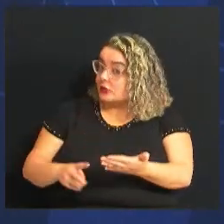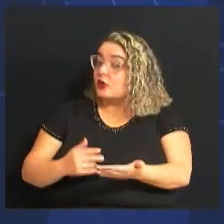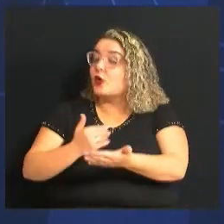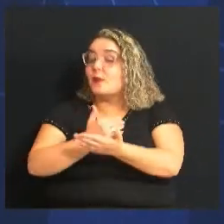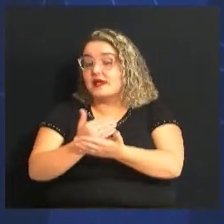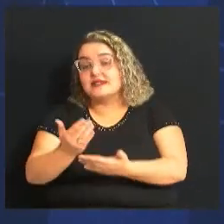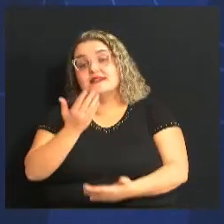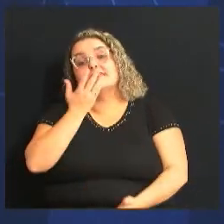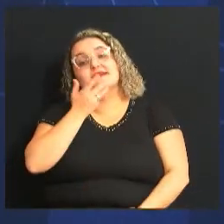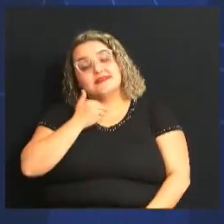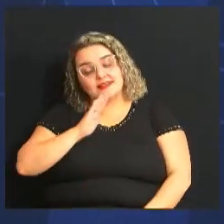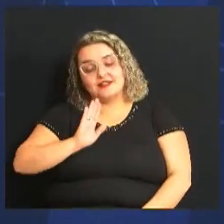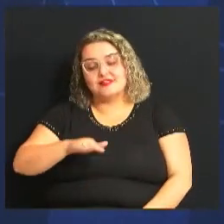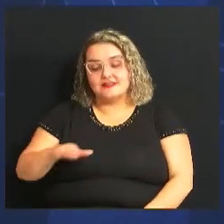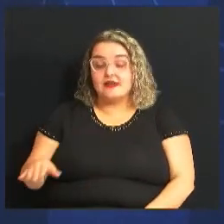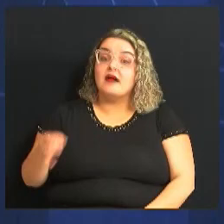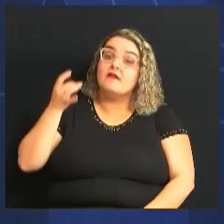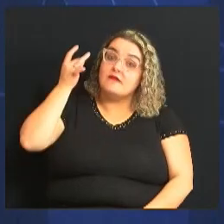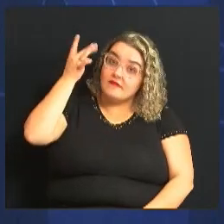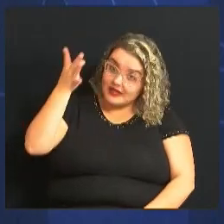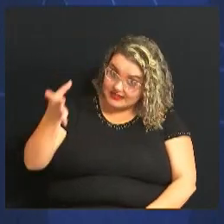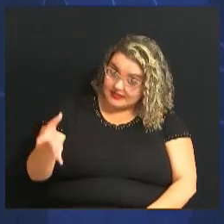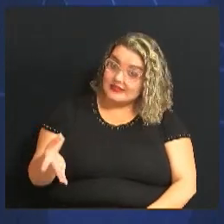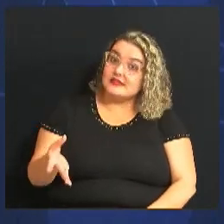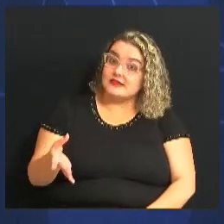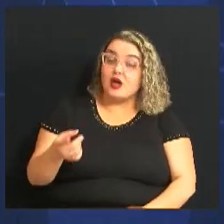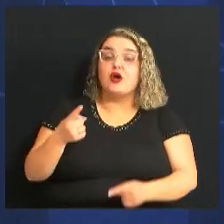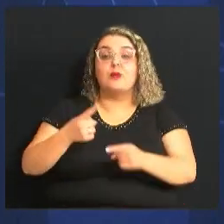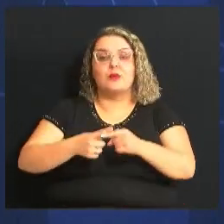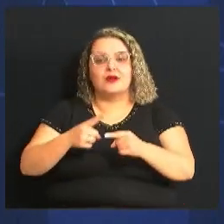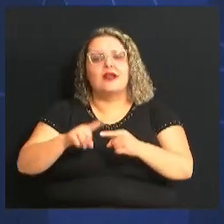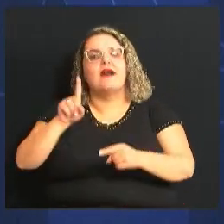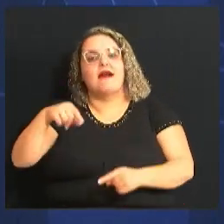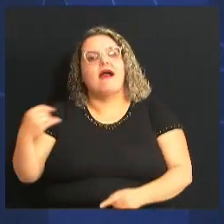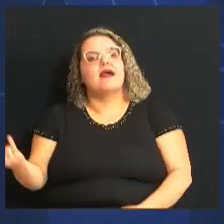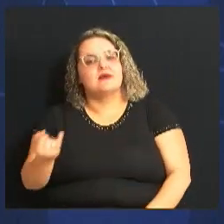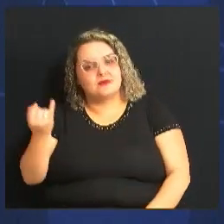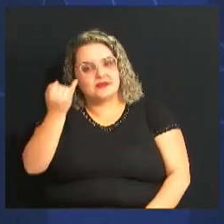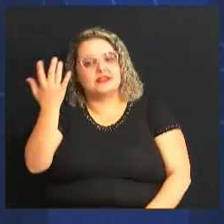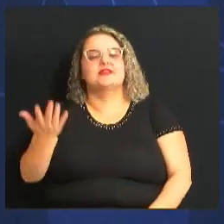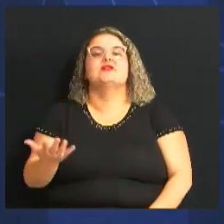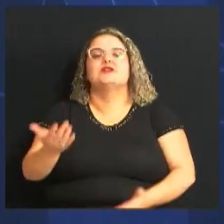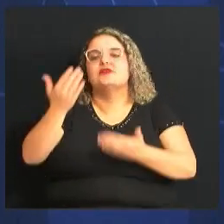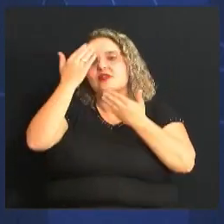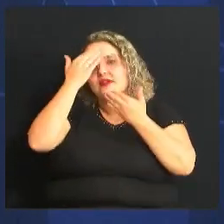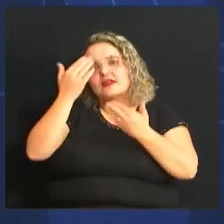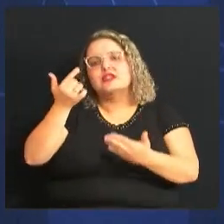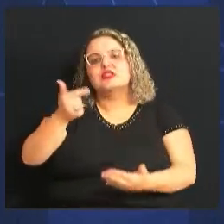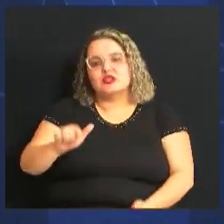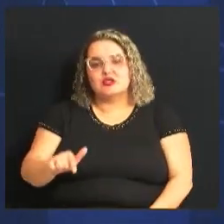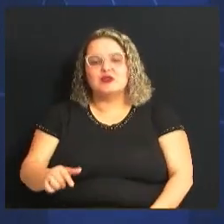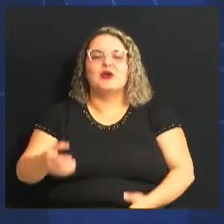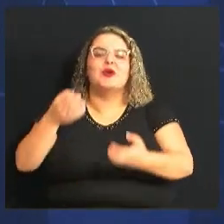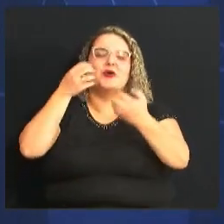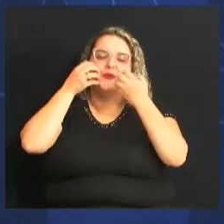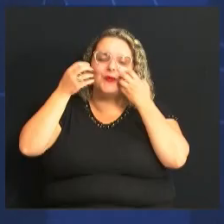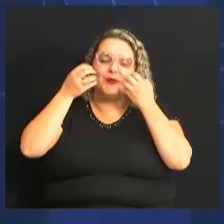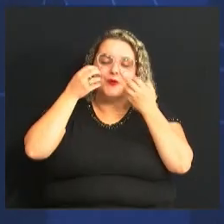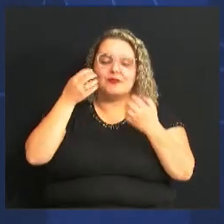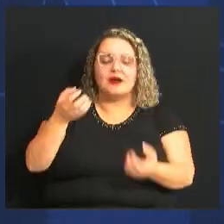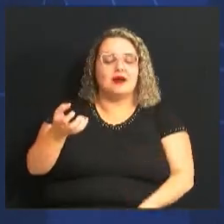desde cedo facilita e muito, porque é importante demais. Então agradeço novamente ao nosso repórter André